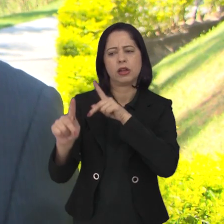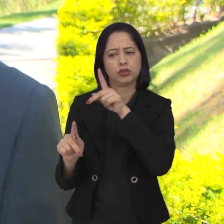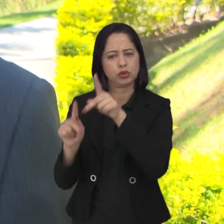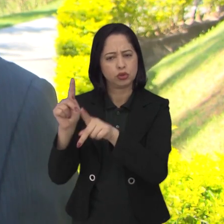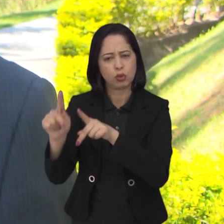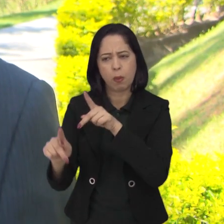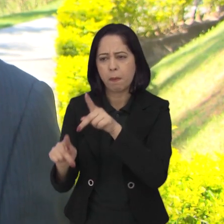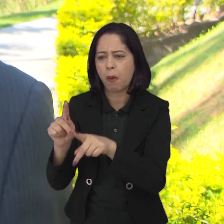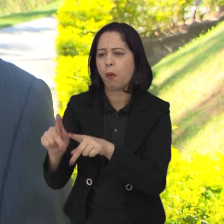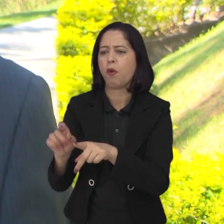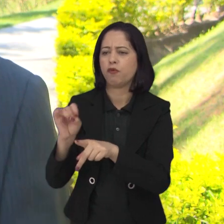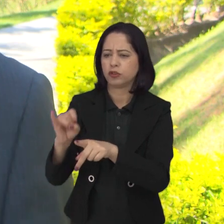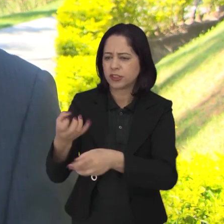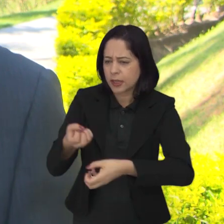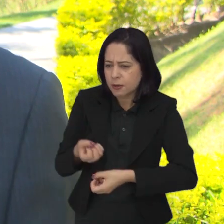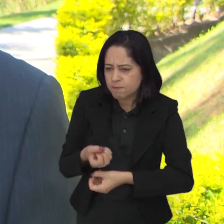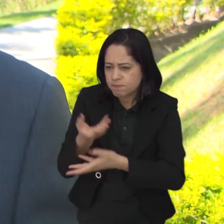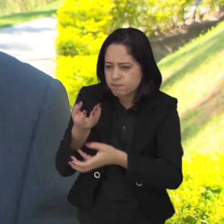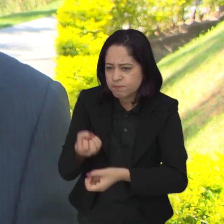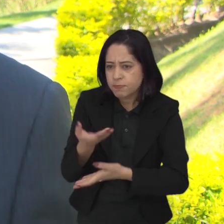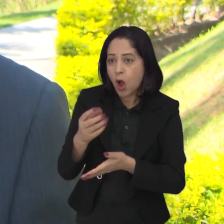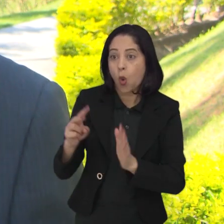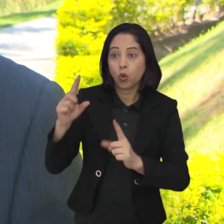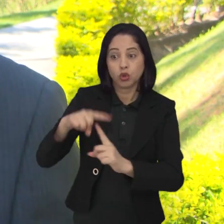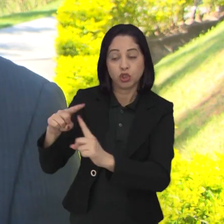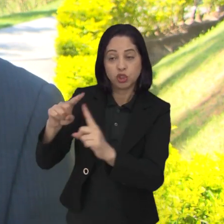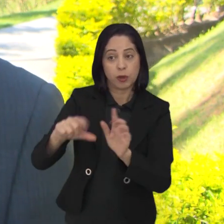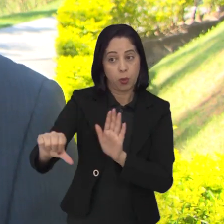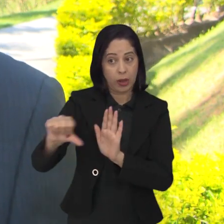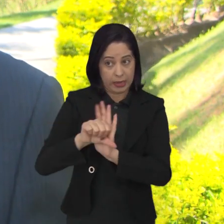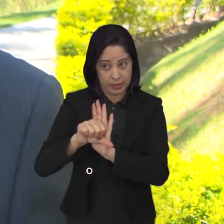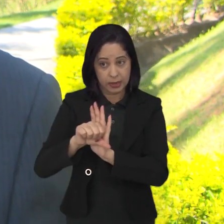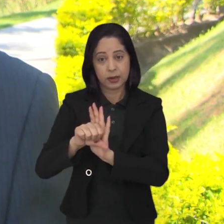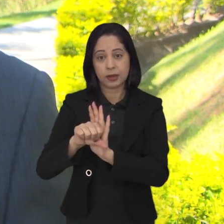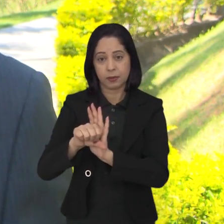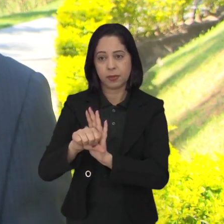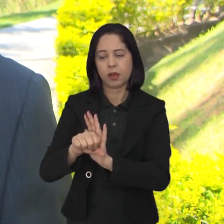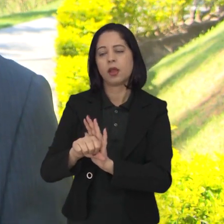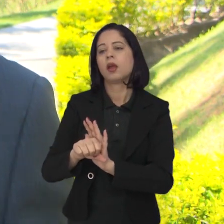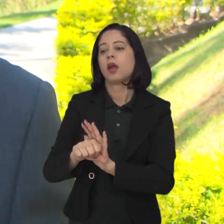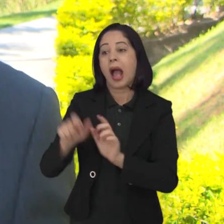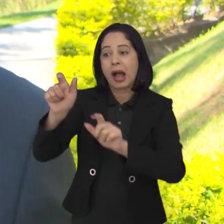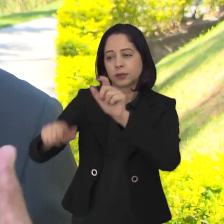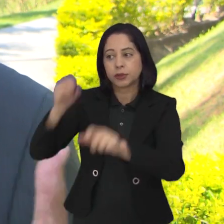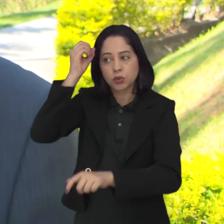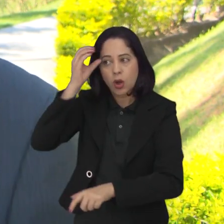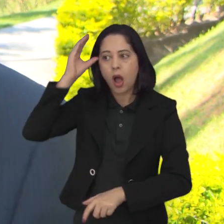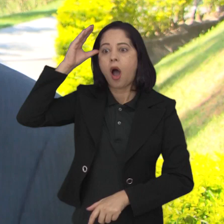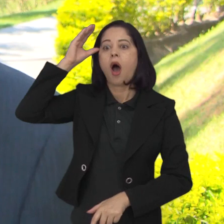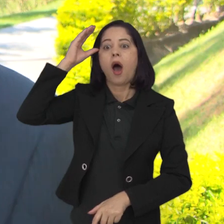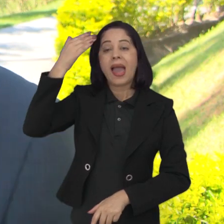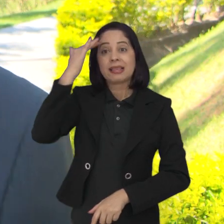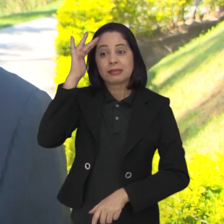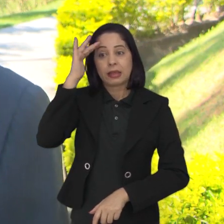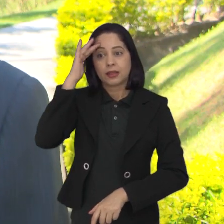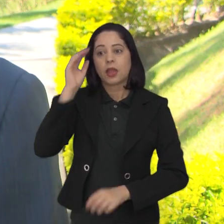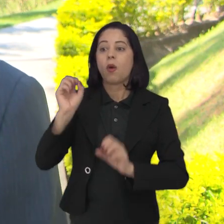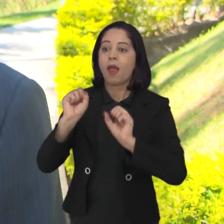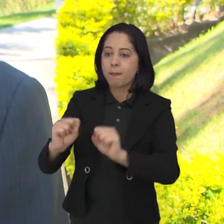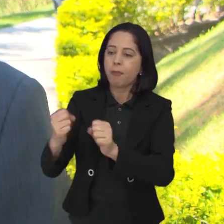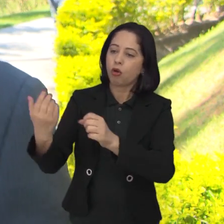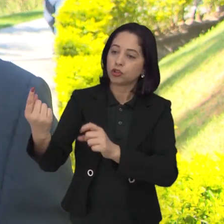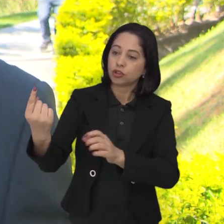recebendo mais informações sobre os crimes ambientais, sobre o patrimônio ambiental, certamente terá condições de participar muito mais